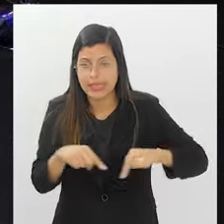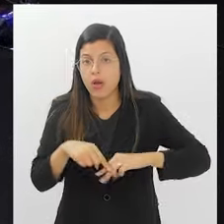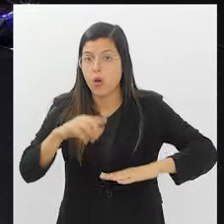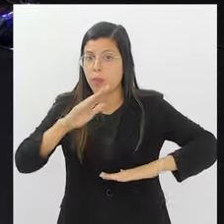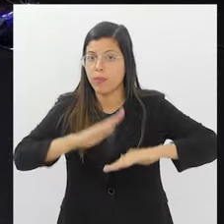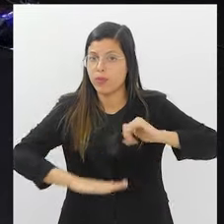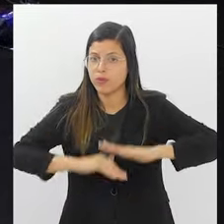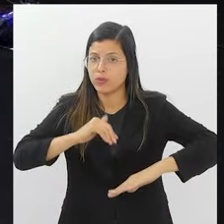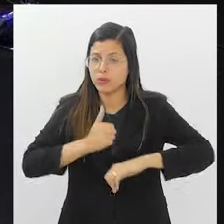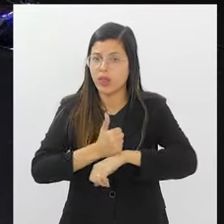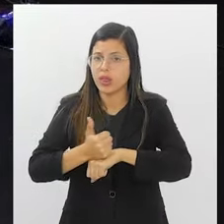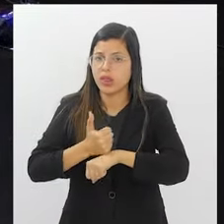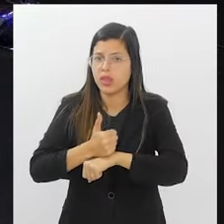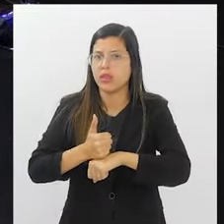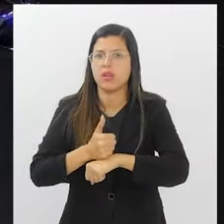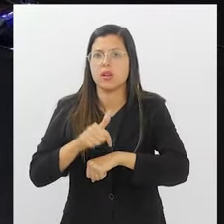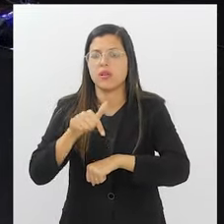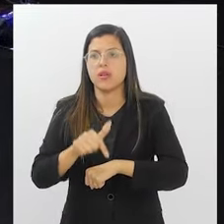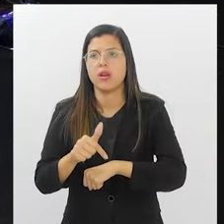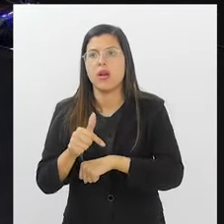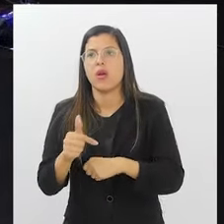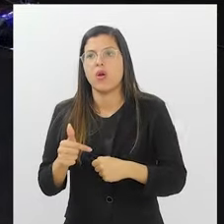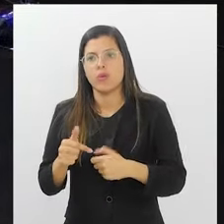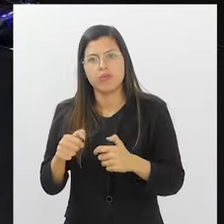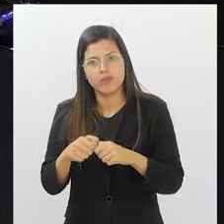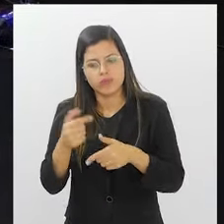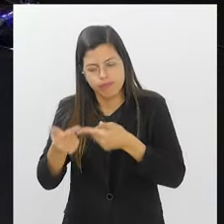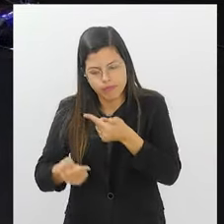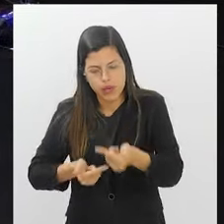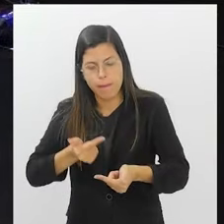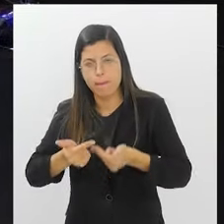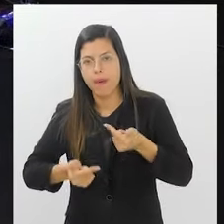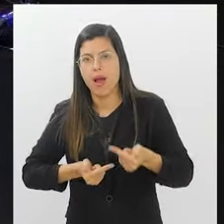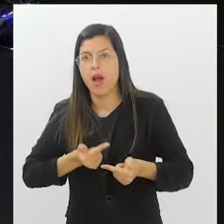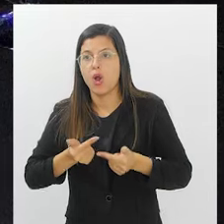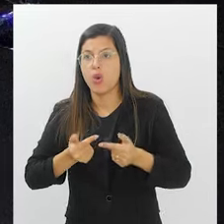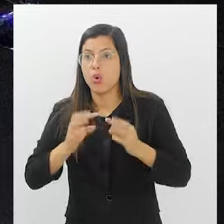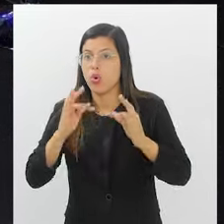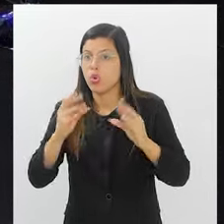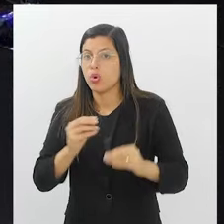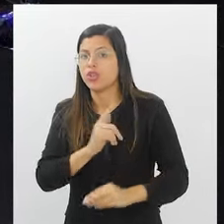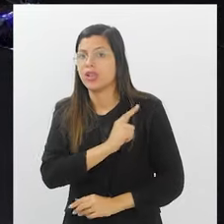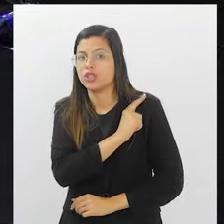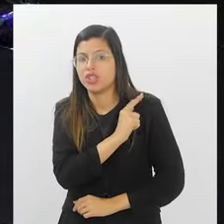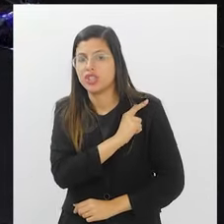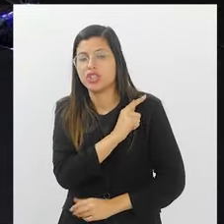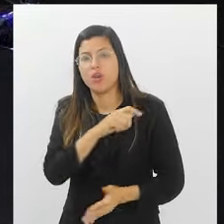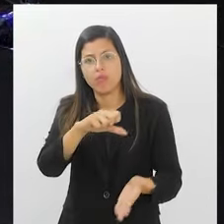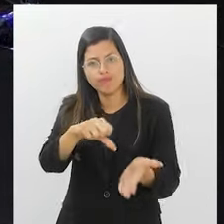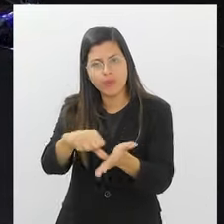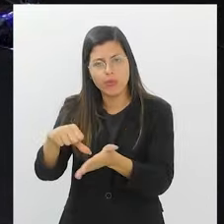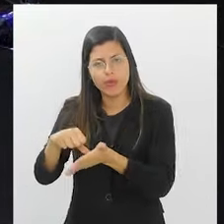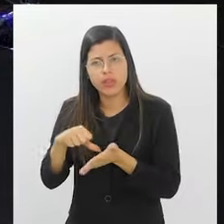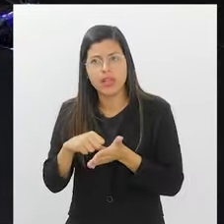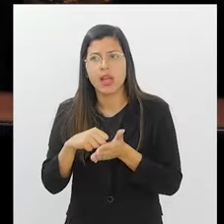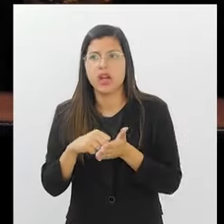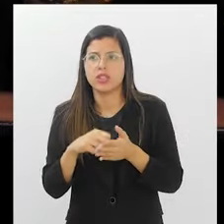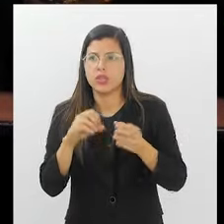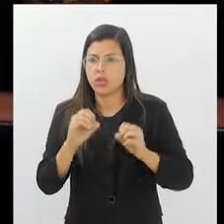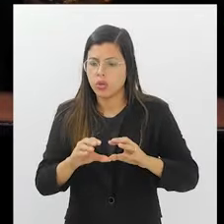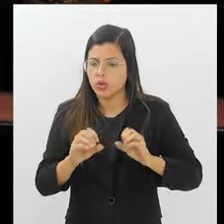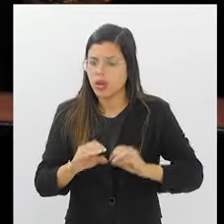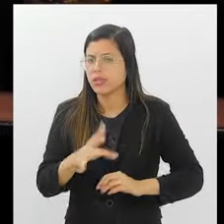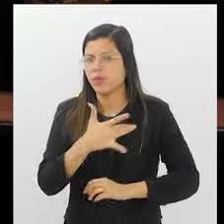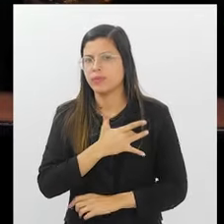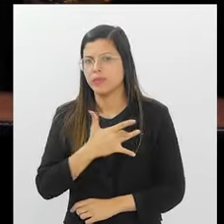desses profissionais que ali estão para oferecer esse serviço, né, de toda a gestão dessa unidade, seja na